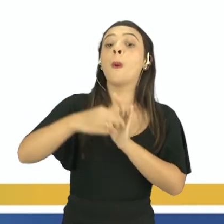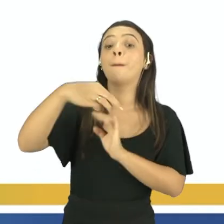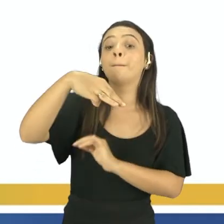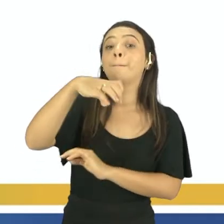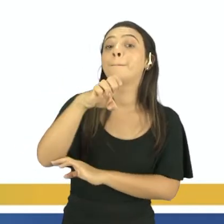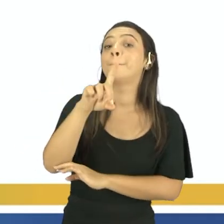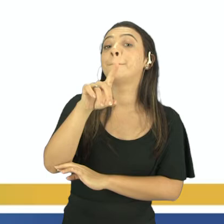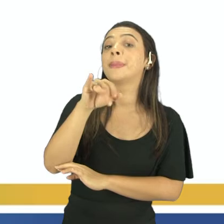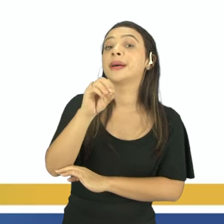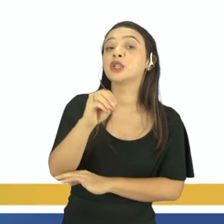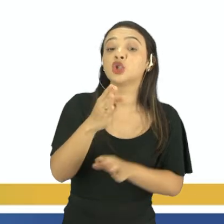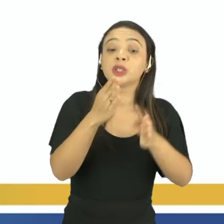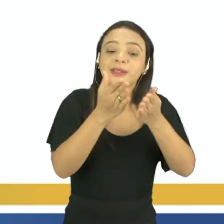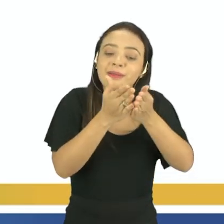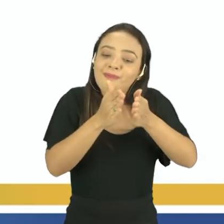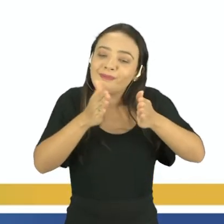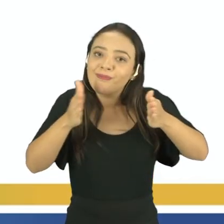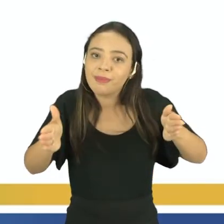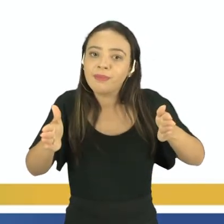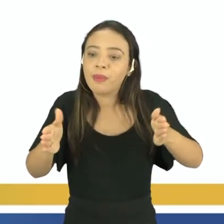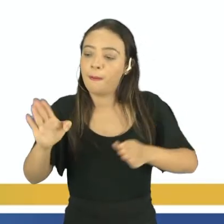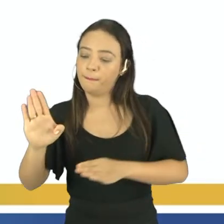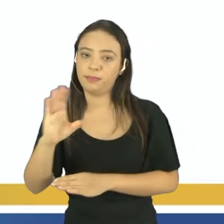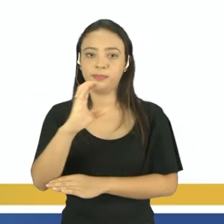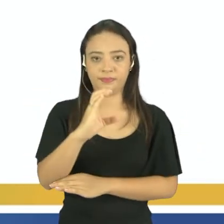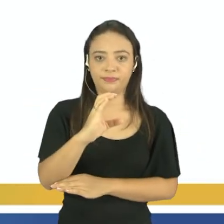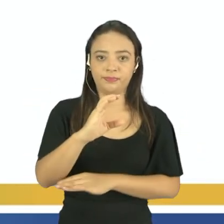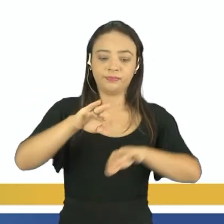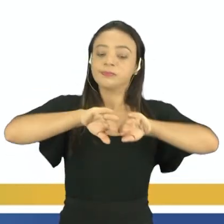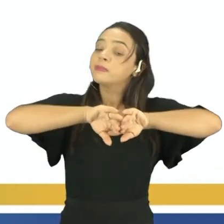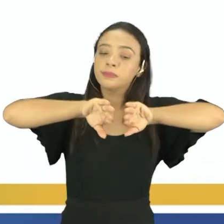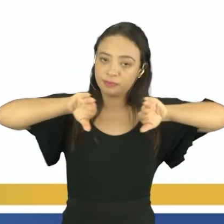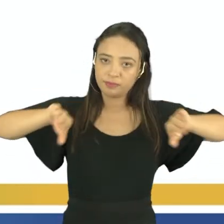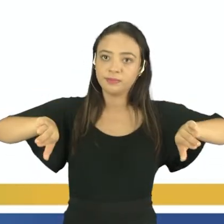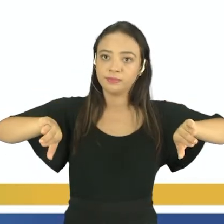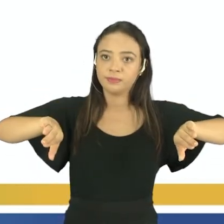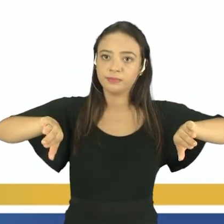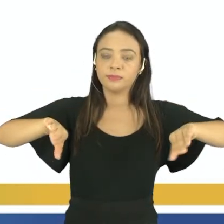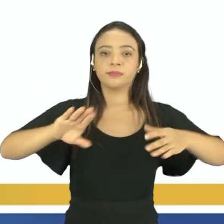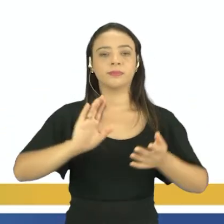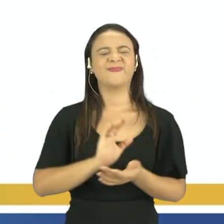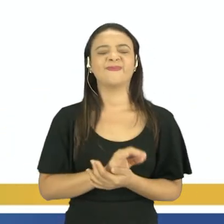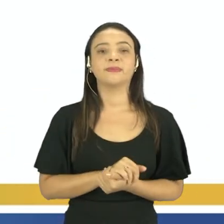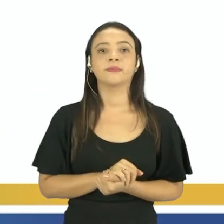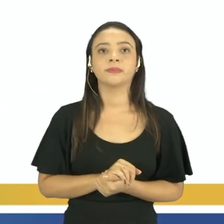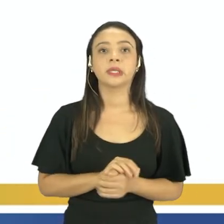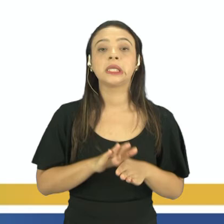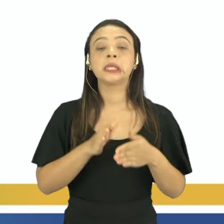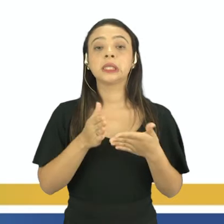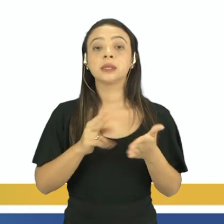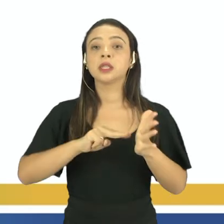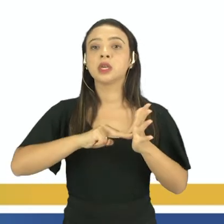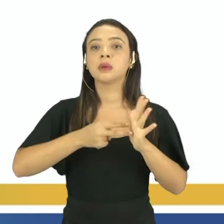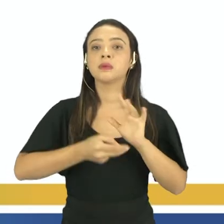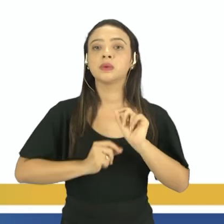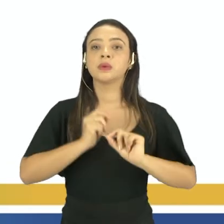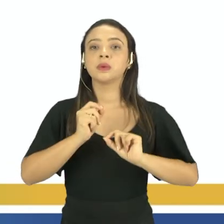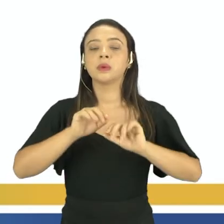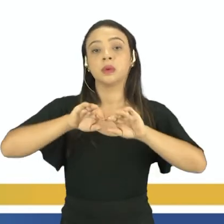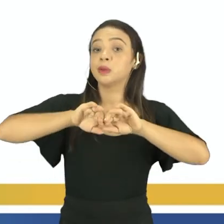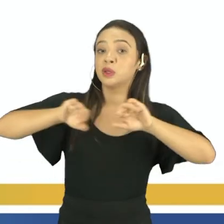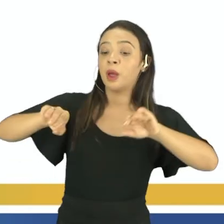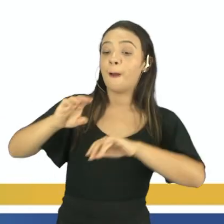né? Divide esse segmento BC em duas partes congruentes, ok? Então, quer dizer aí que o